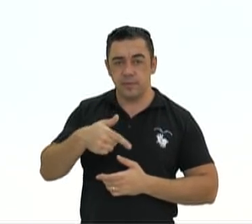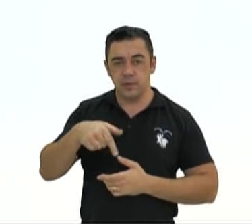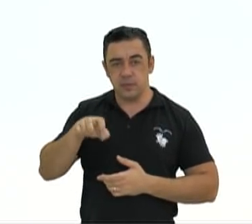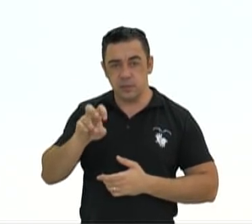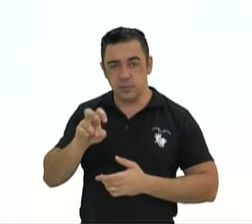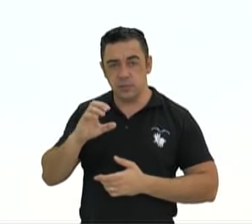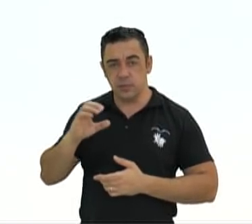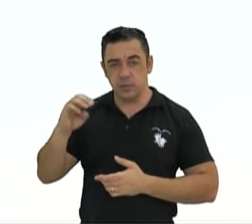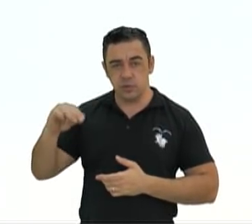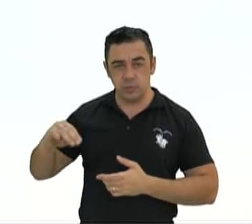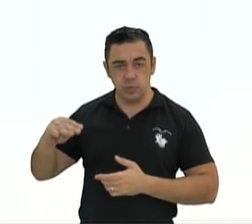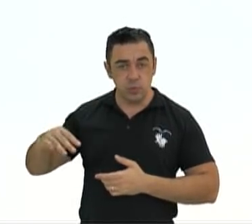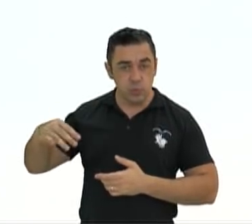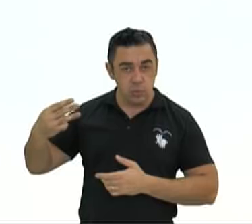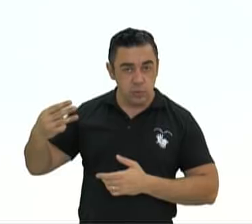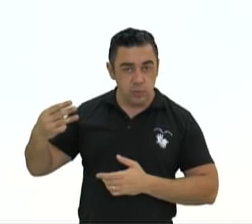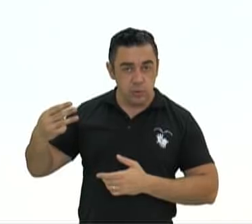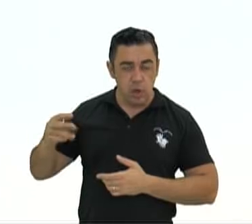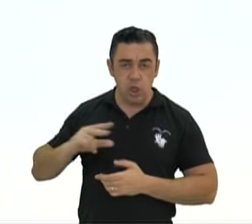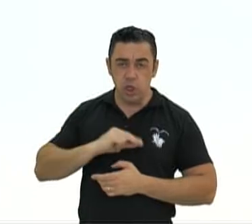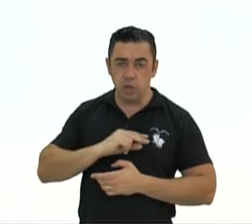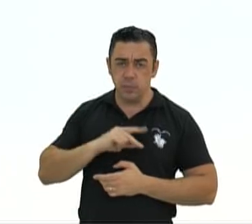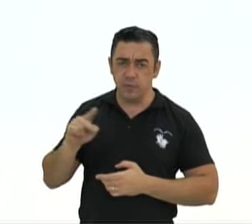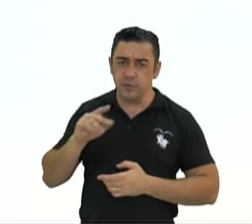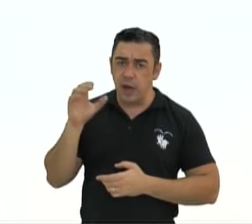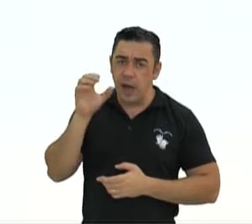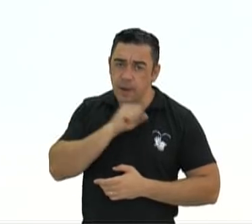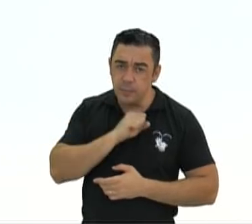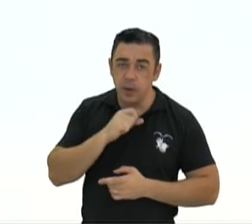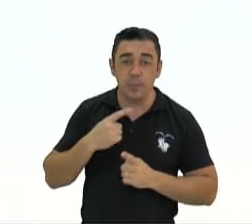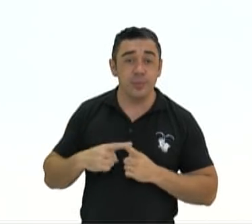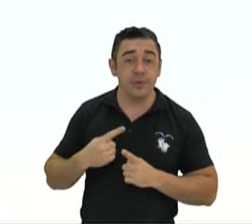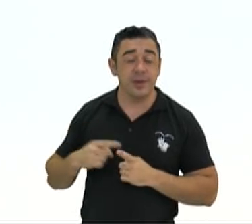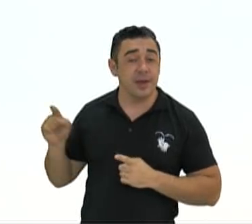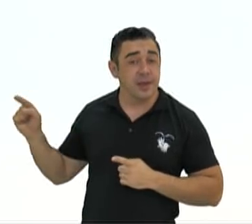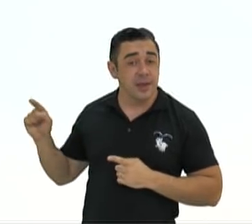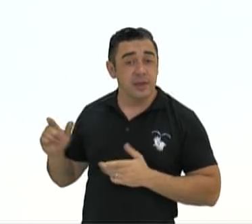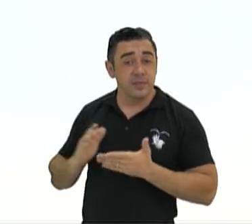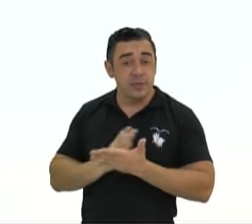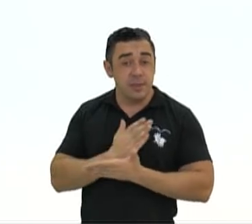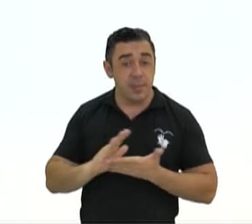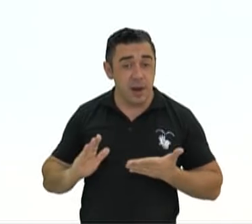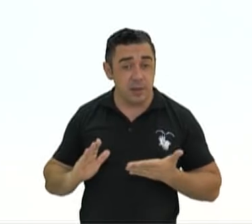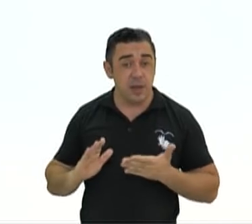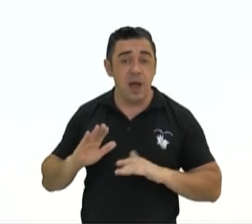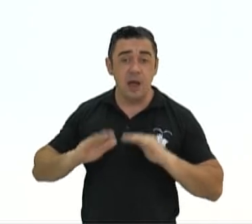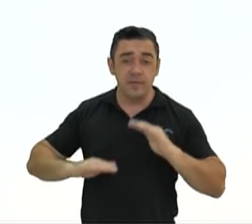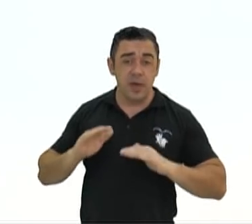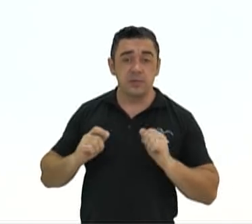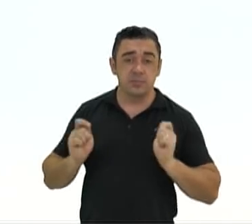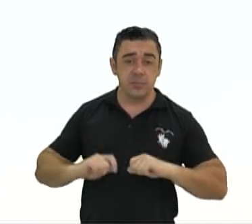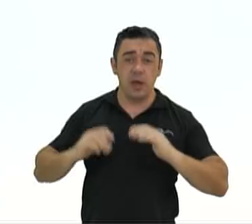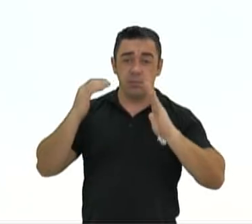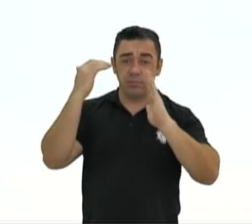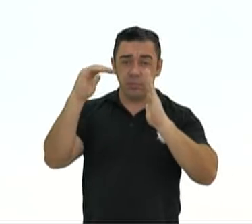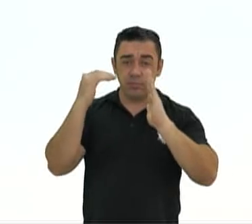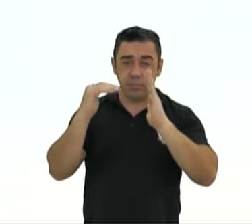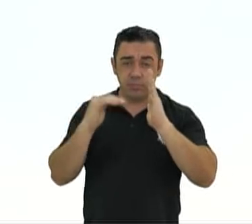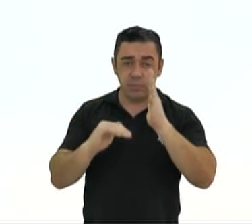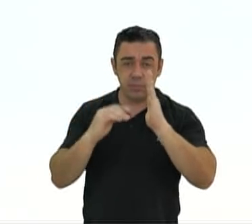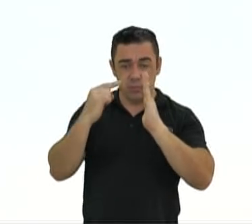28,125 centímetros cúbicos. Prof, você passou muito rápido. É porque aqui eu fiz contas separadas. Tem gente que coloca todos os números juntos,